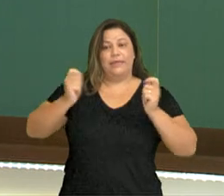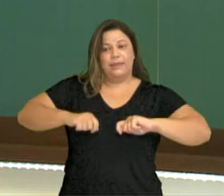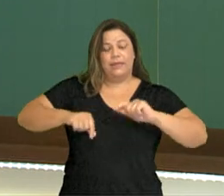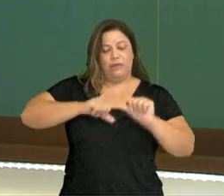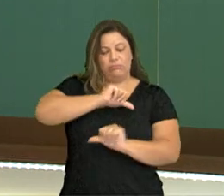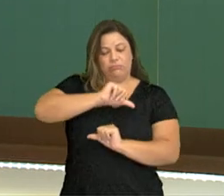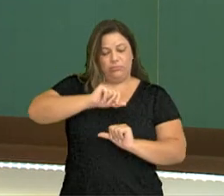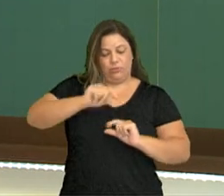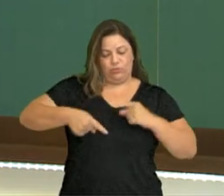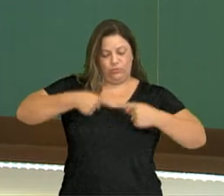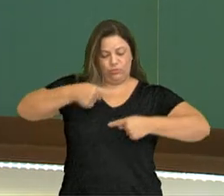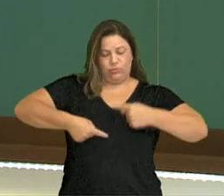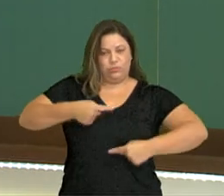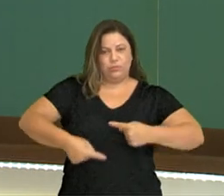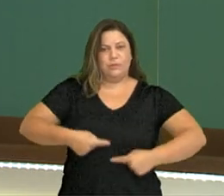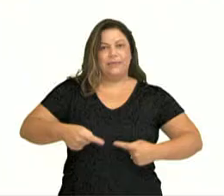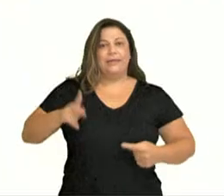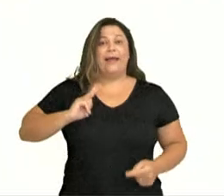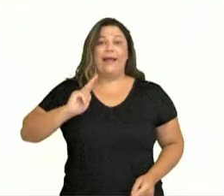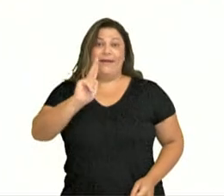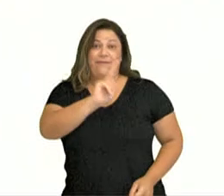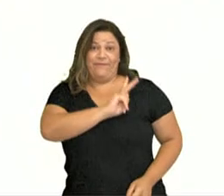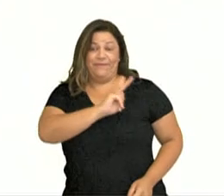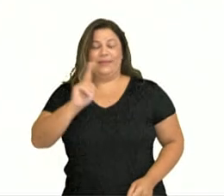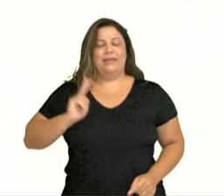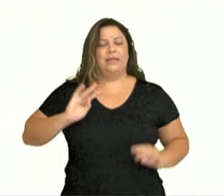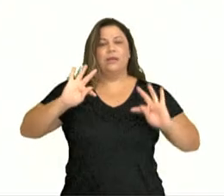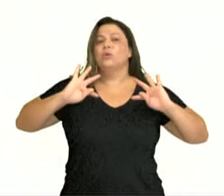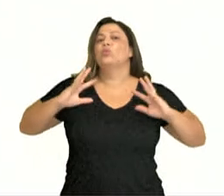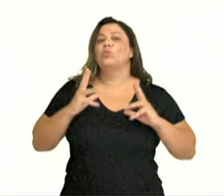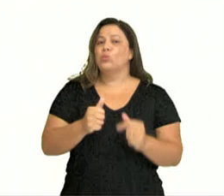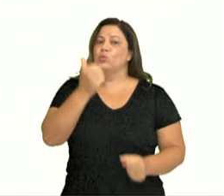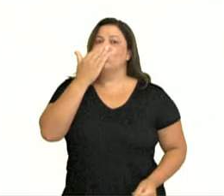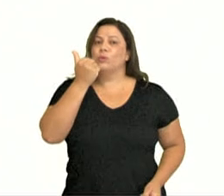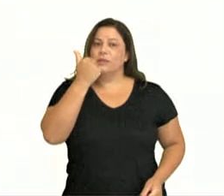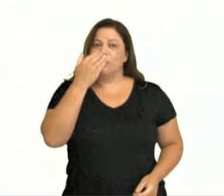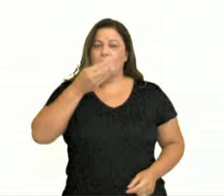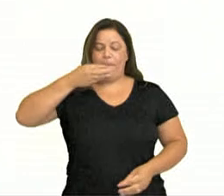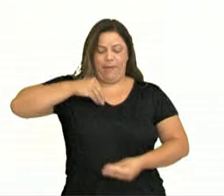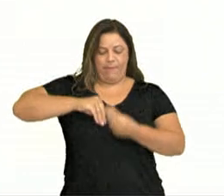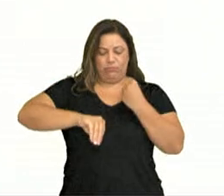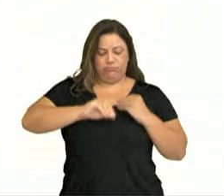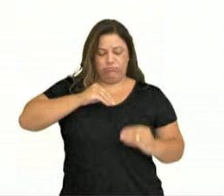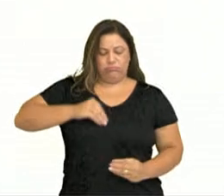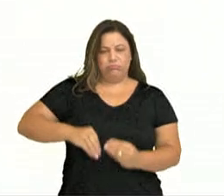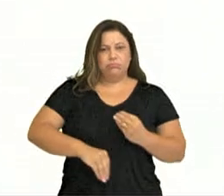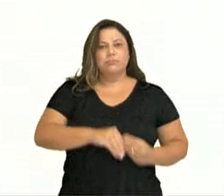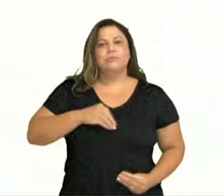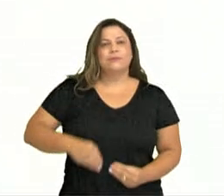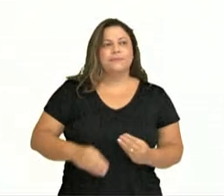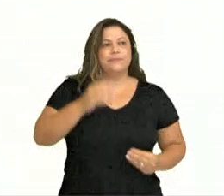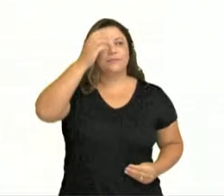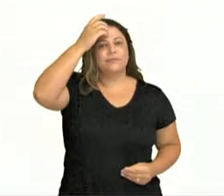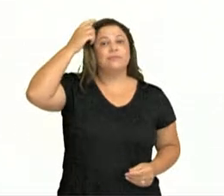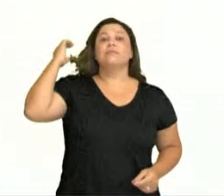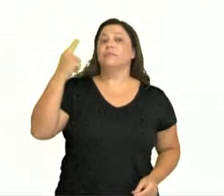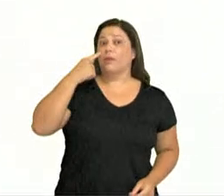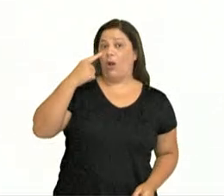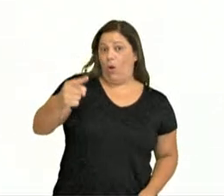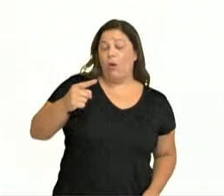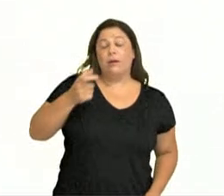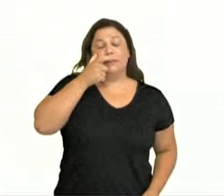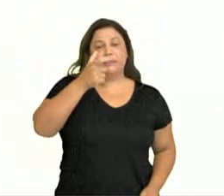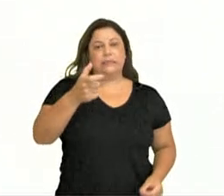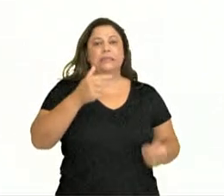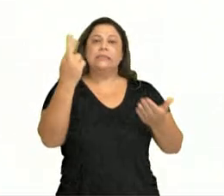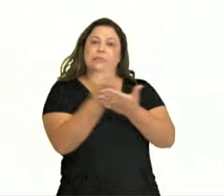de assimilação das vitaminas e minerais de tudo aquilo que comemos, certo? Olha que interessante, então, nessa revista